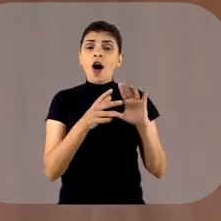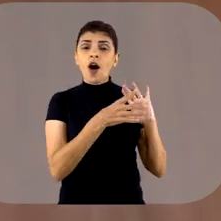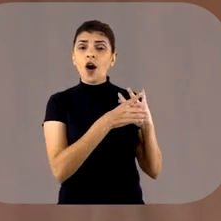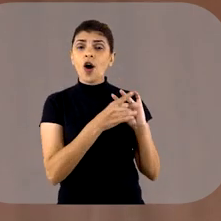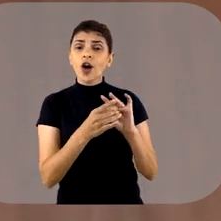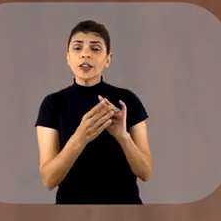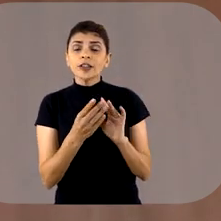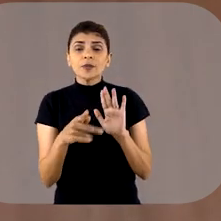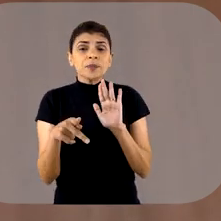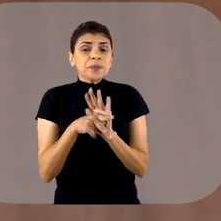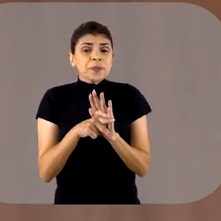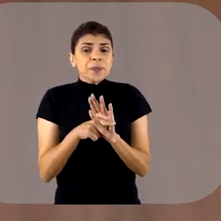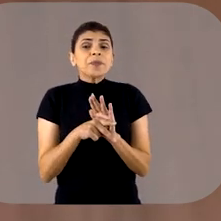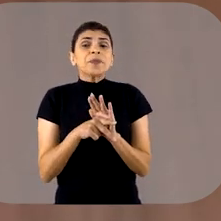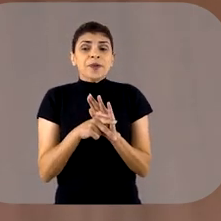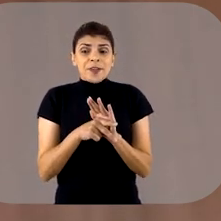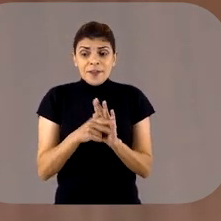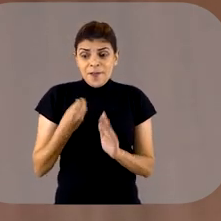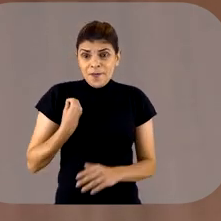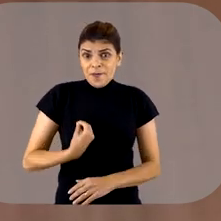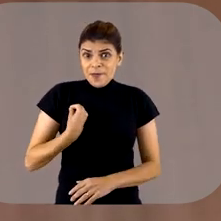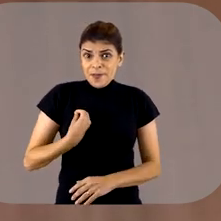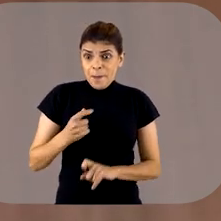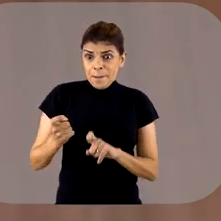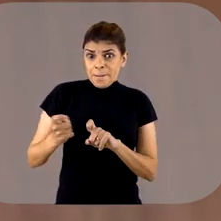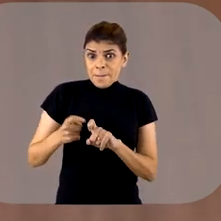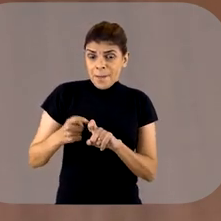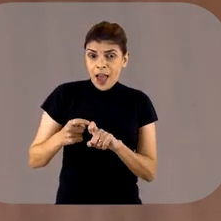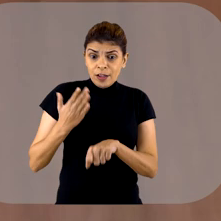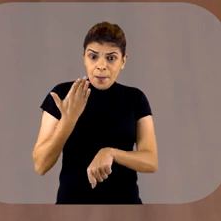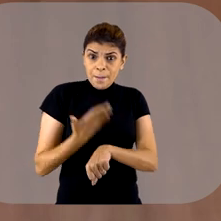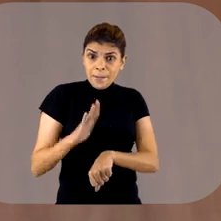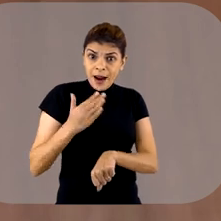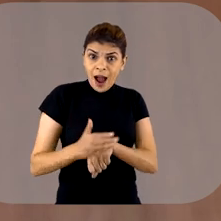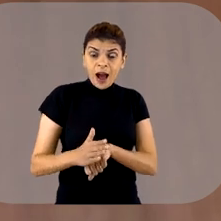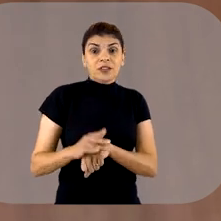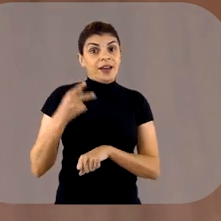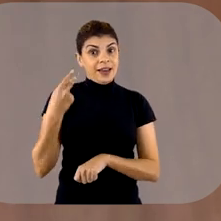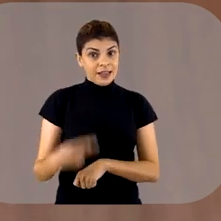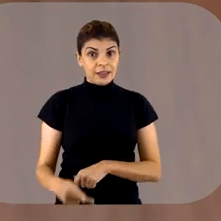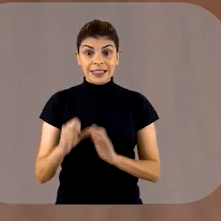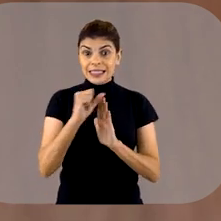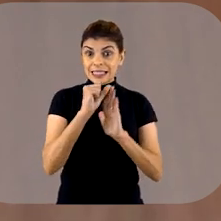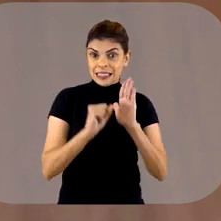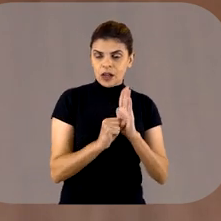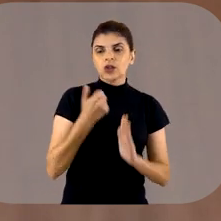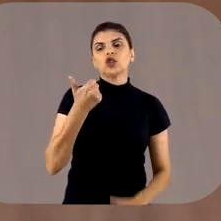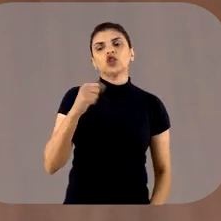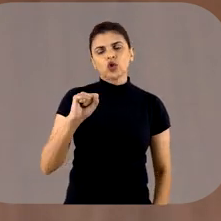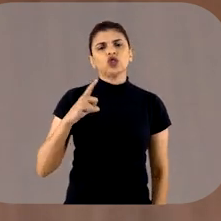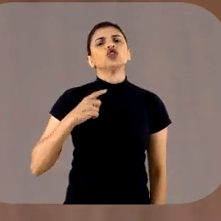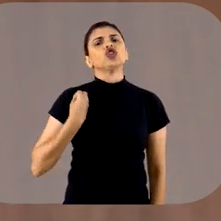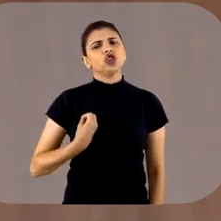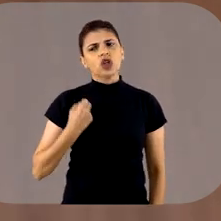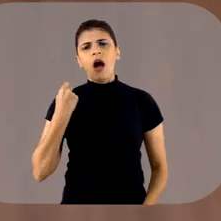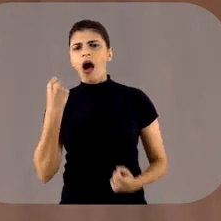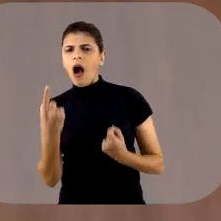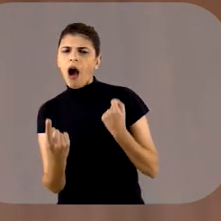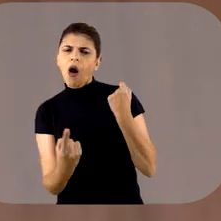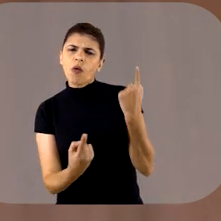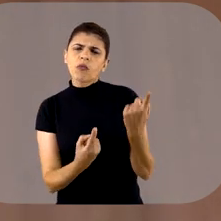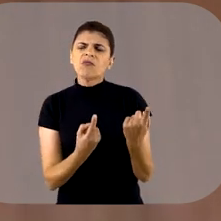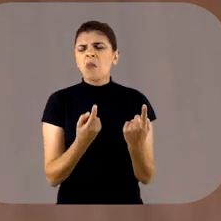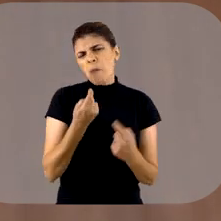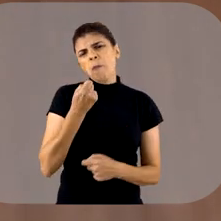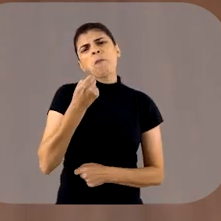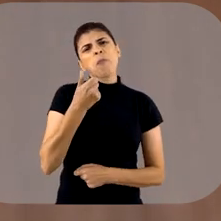heteróclito de práticas médicas que existiam aqui né Eh no século anterior no século XVII você tinha a presença de alguns